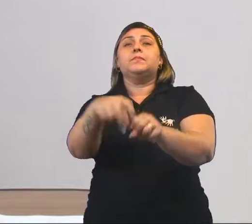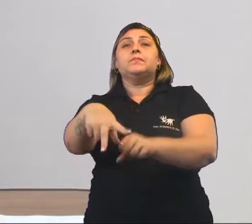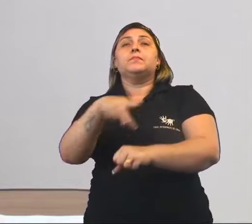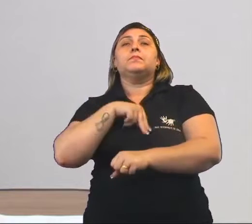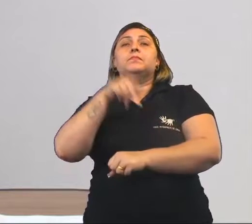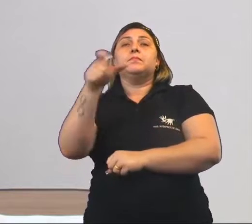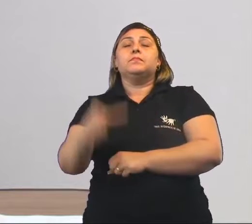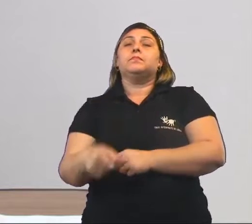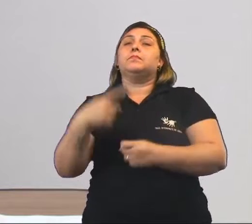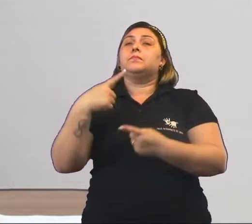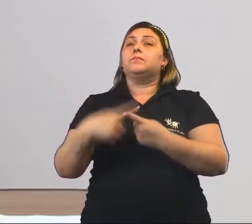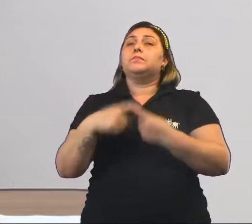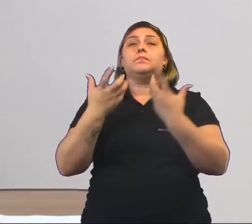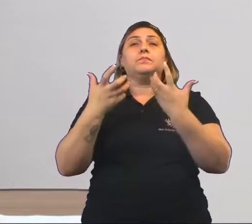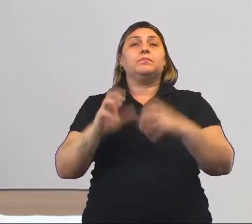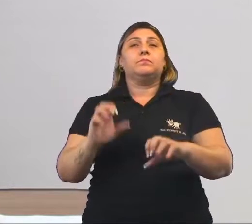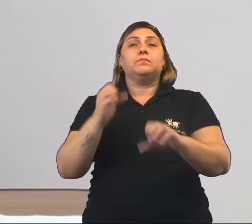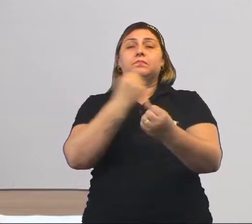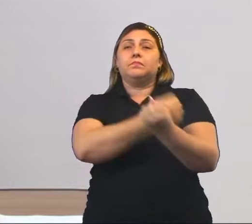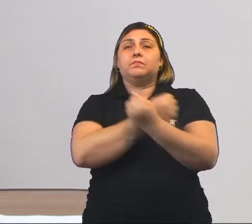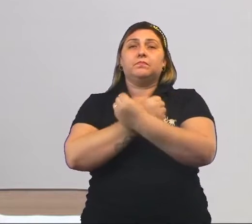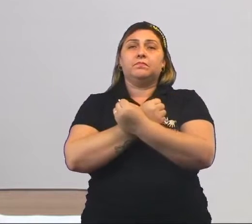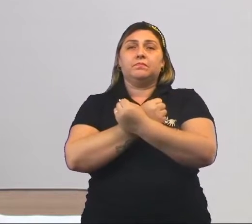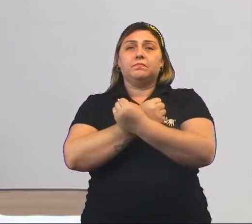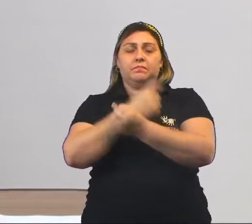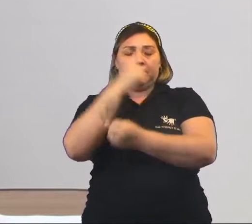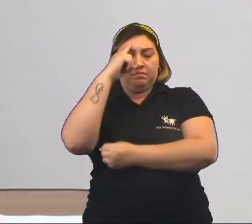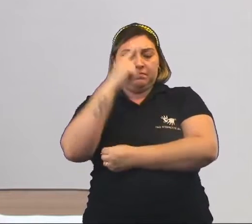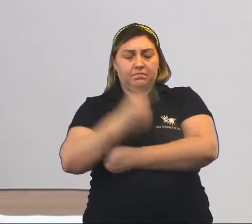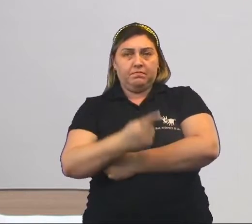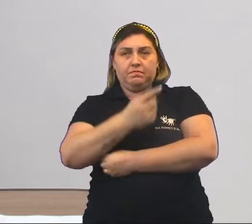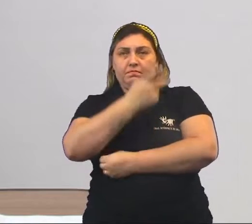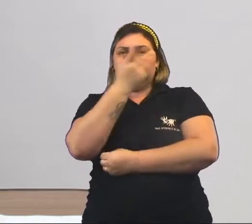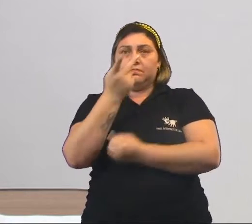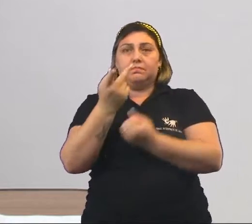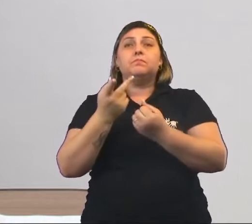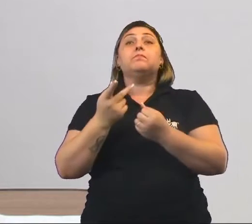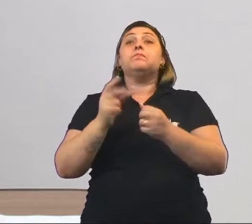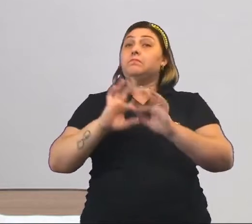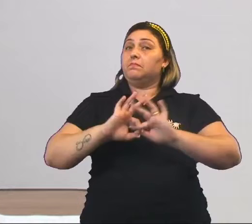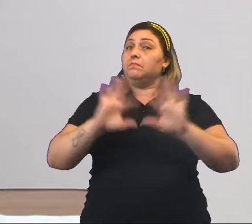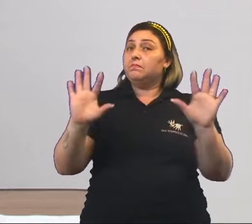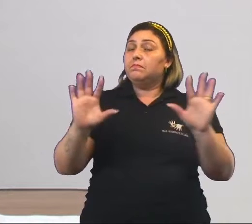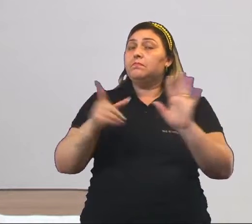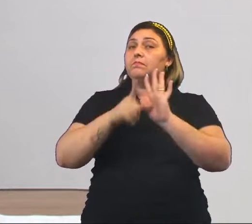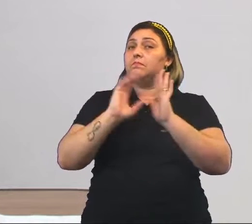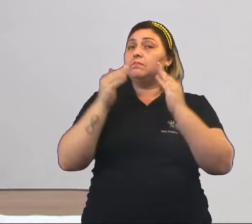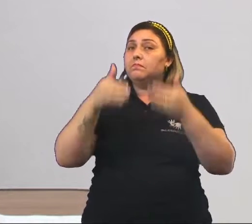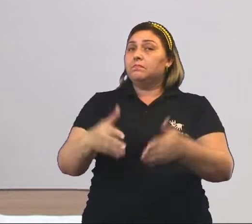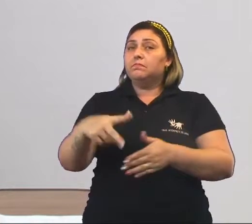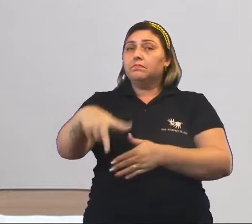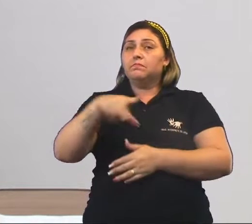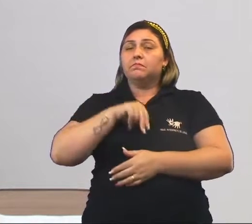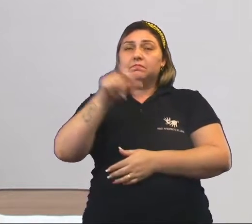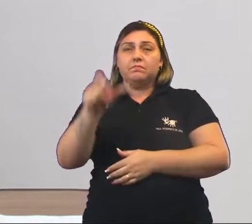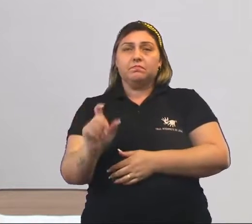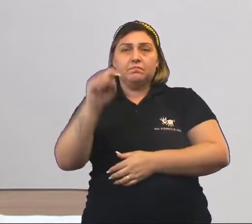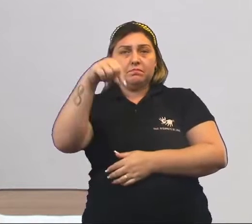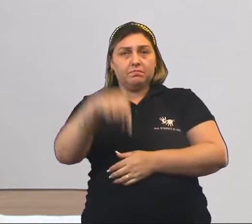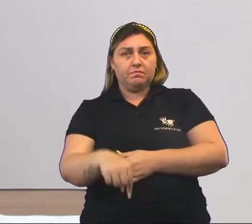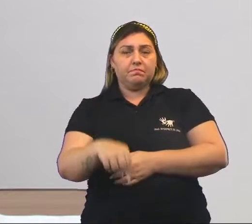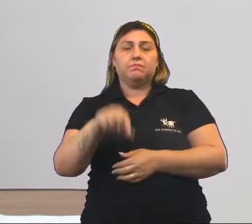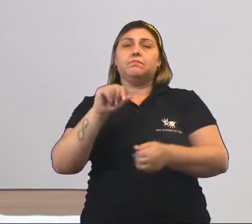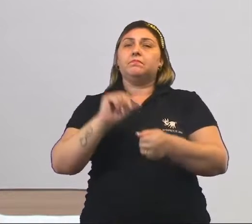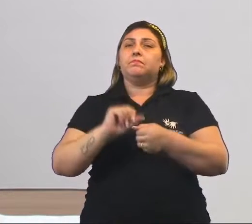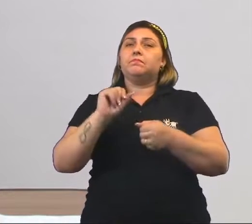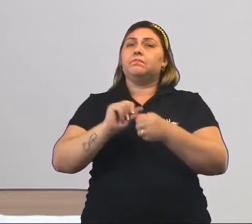eles não queriam ser escravos, ser obrigados a fazer coisas que eles não queriam. Afinal, eles eram livres antes da chegada dos portugueses aqui, para